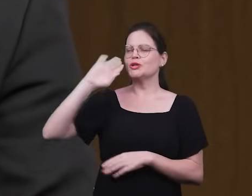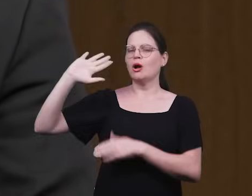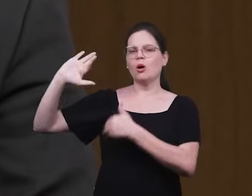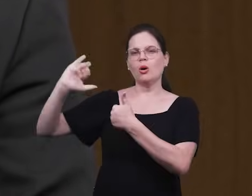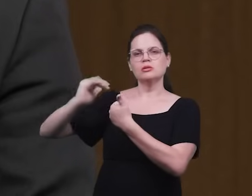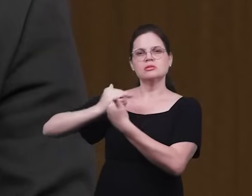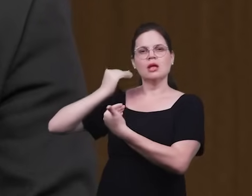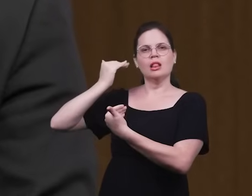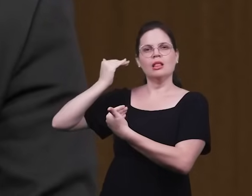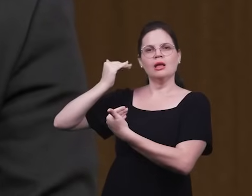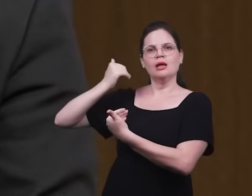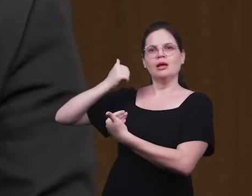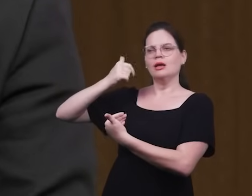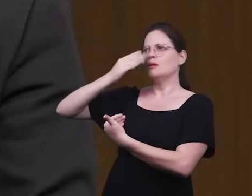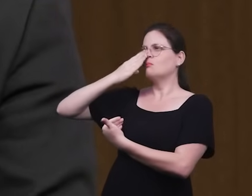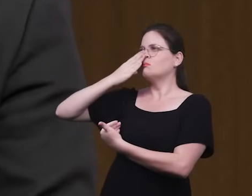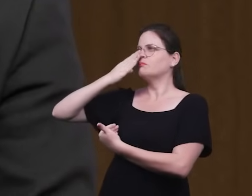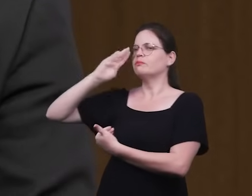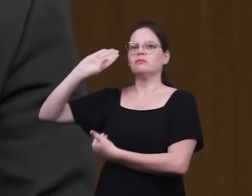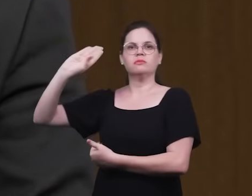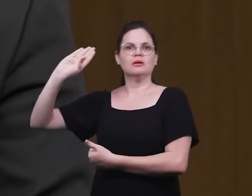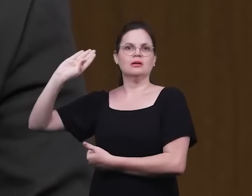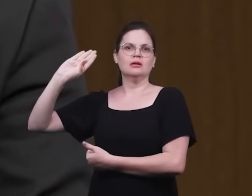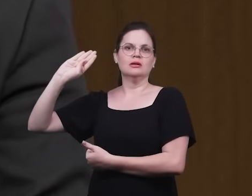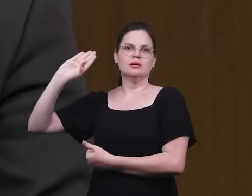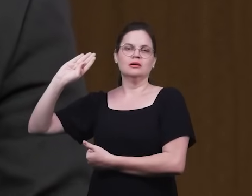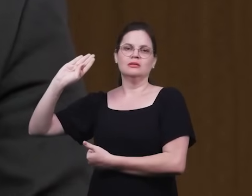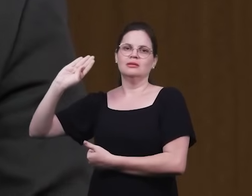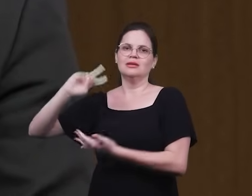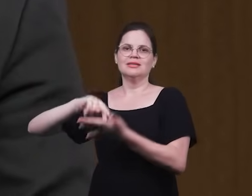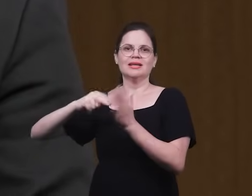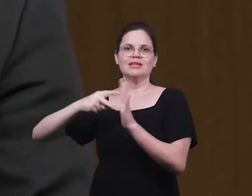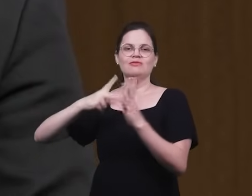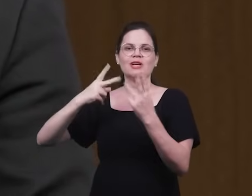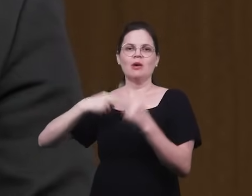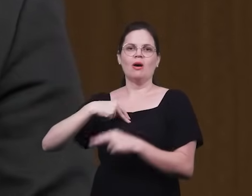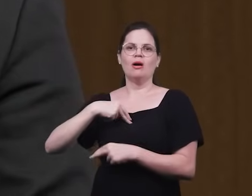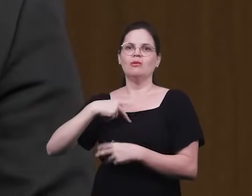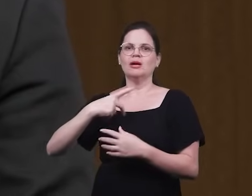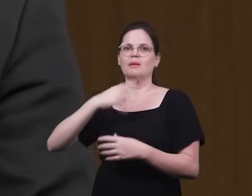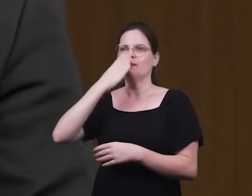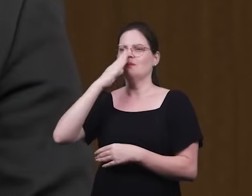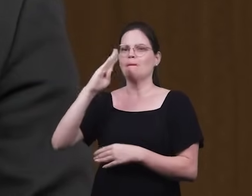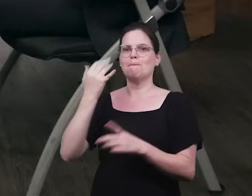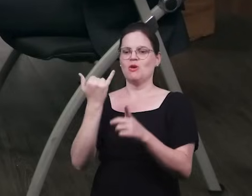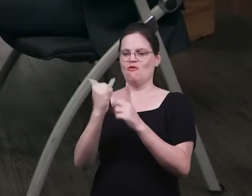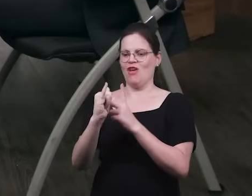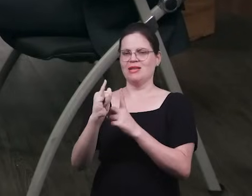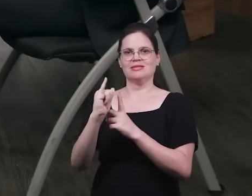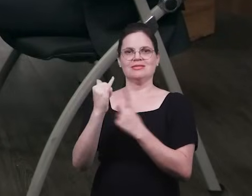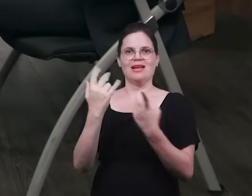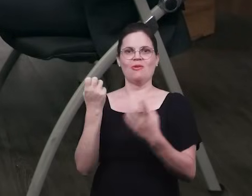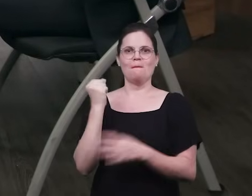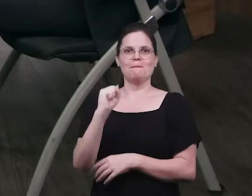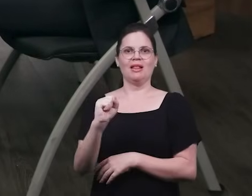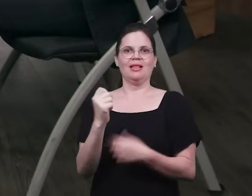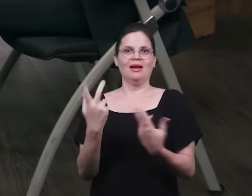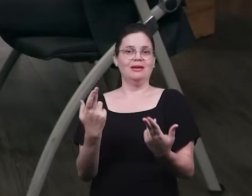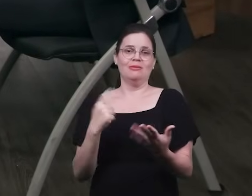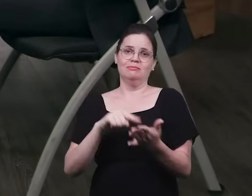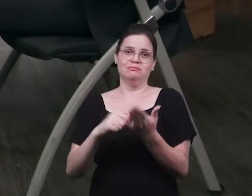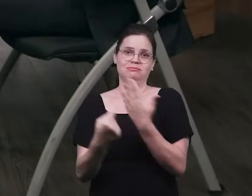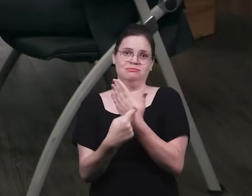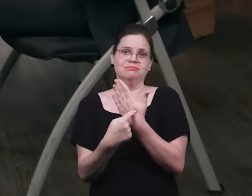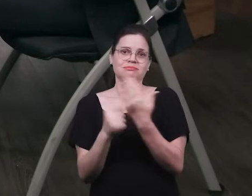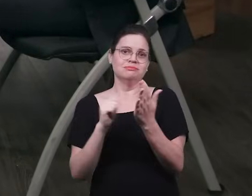quando ele rejeita a direção do Espírito ele está matando o Profético na sua vida inclus aos pastores aqui houve um